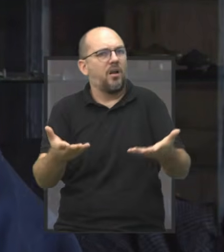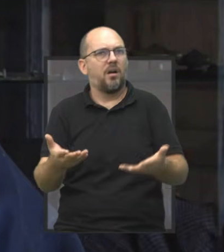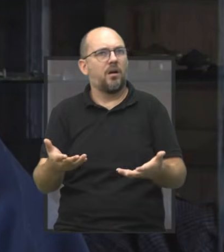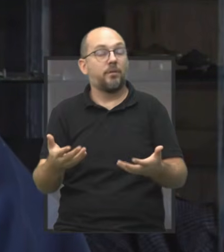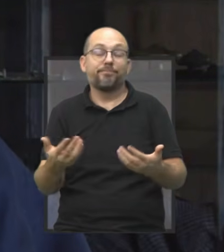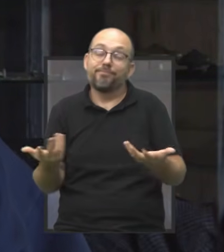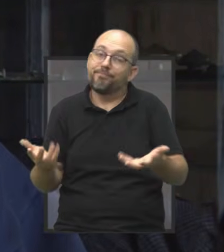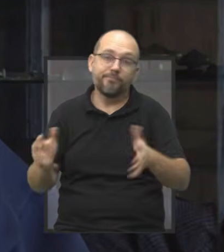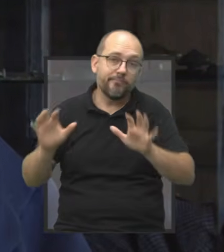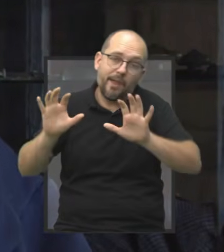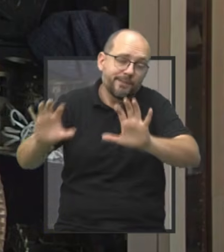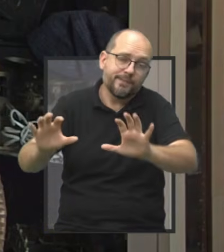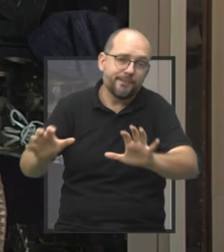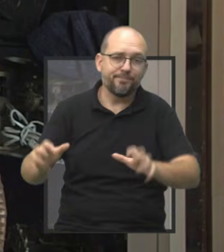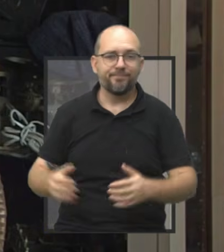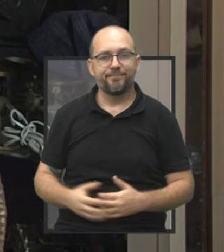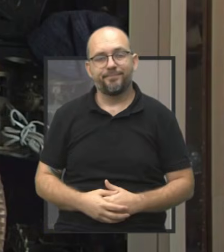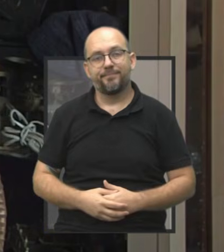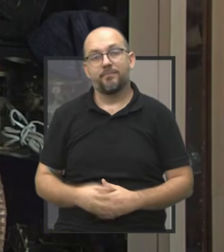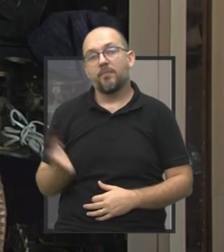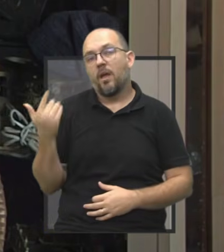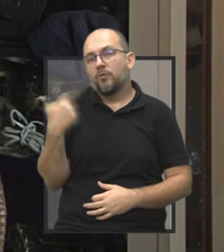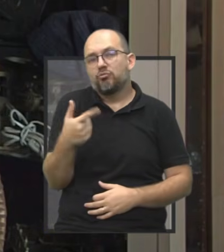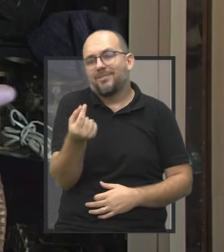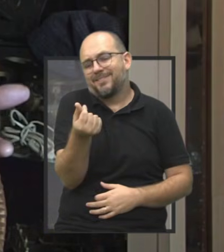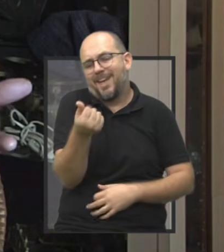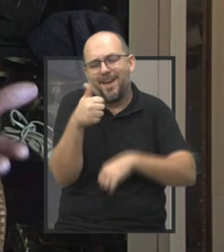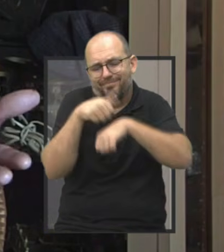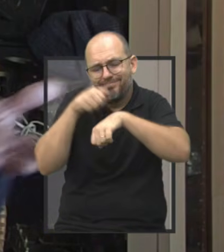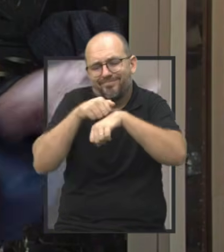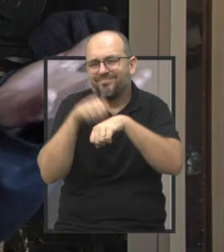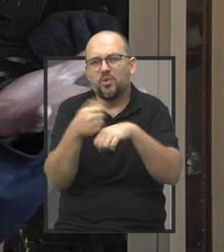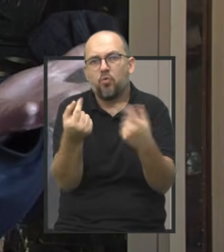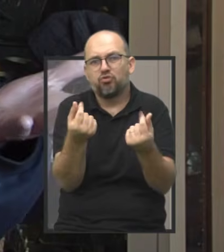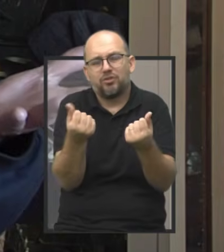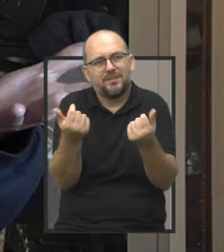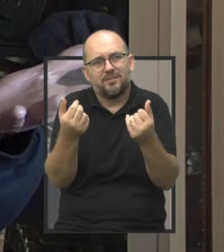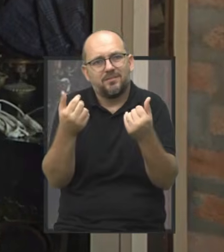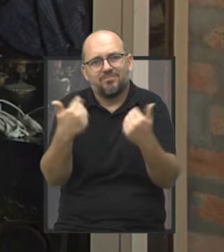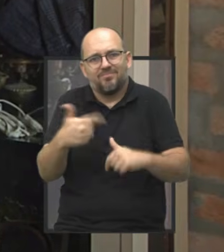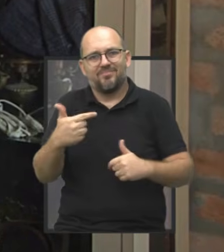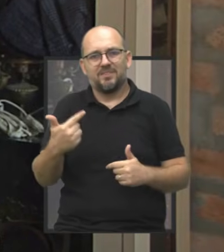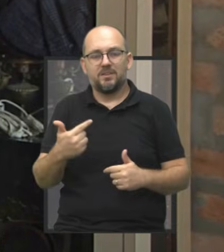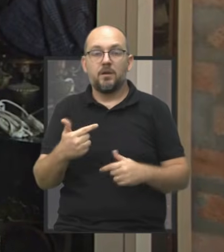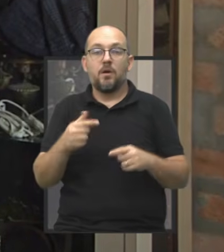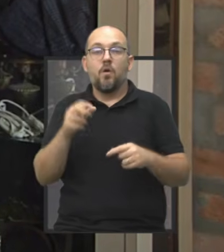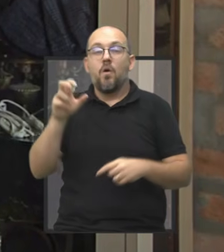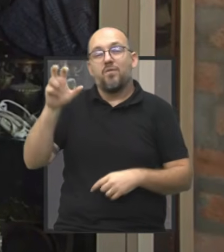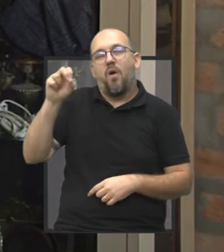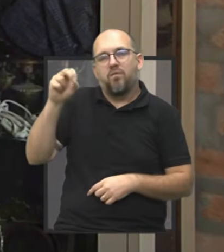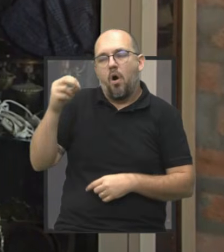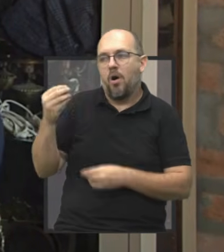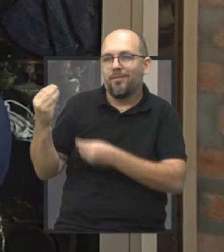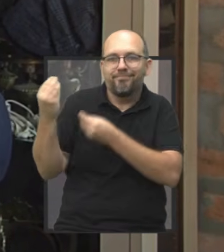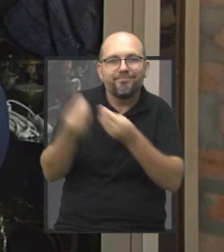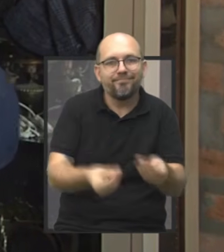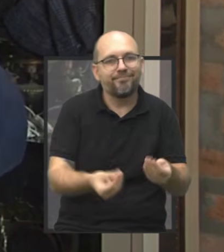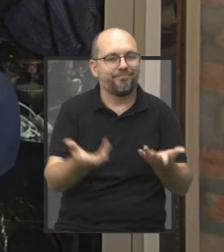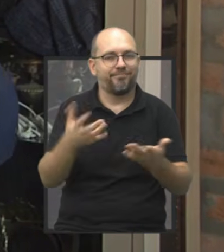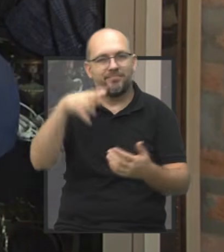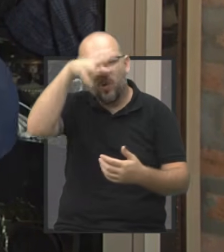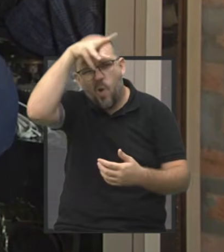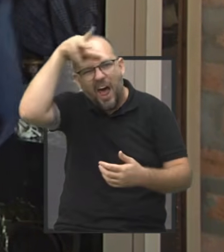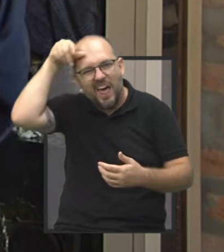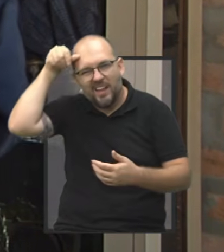é assim. Como a gente não tinha dinheiro, a situação era precária. Era a avó que proporcionava